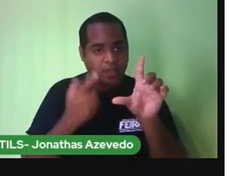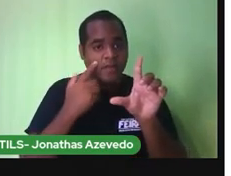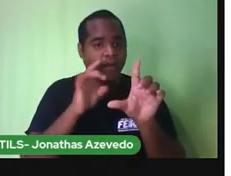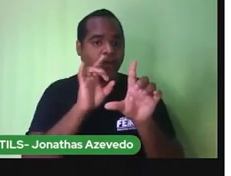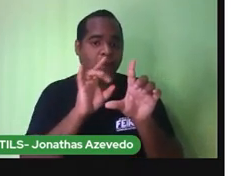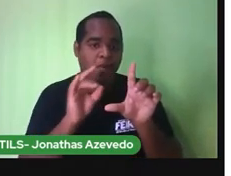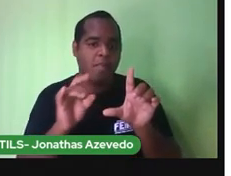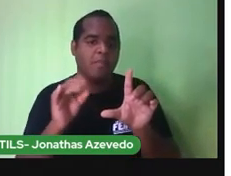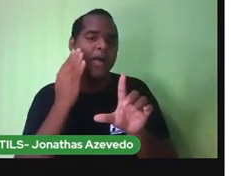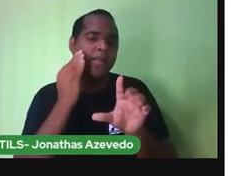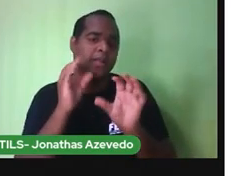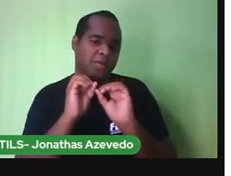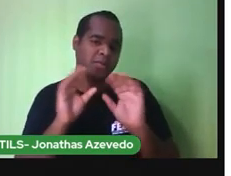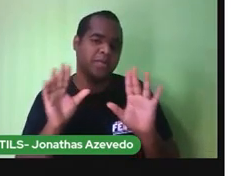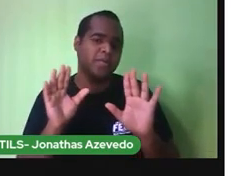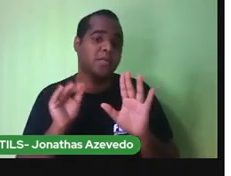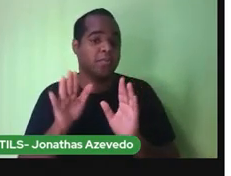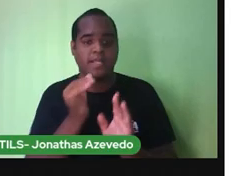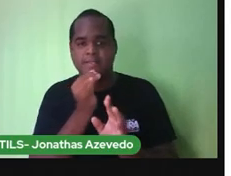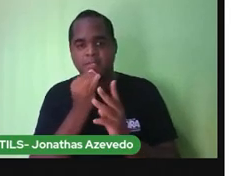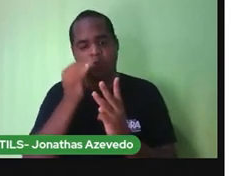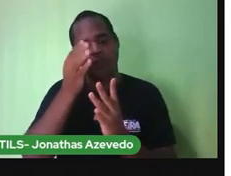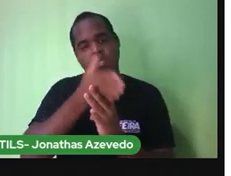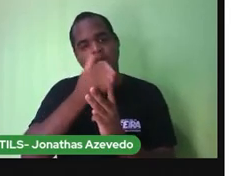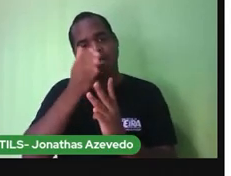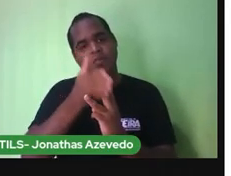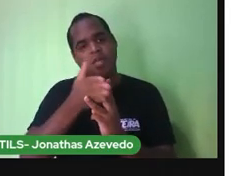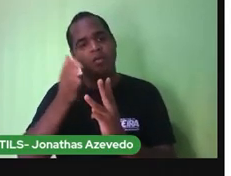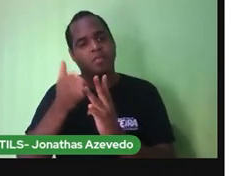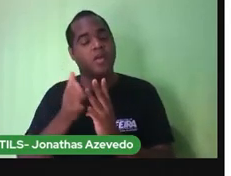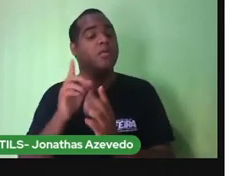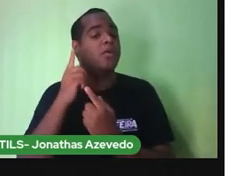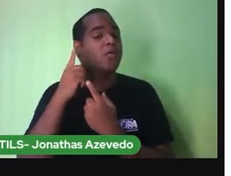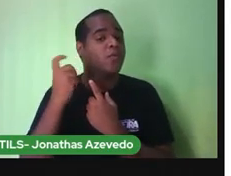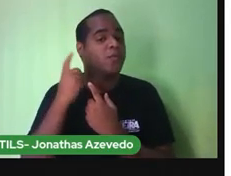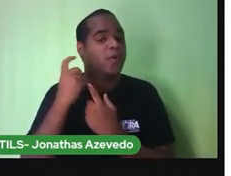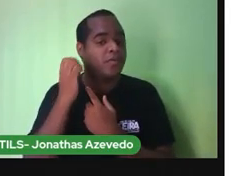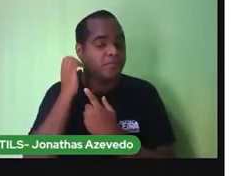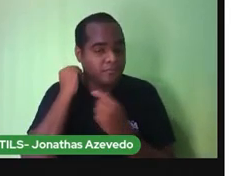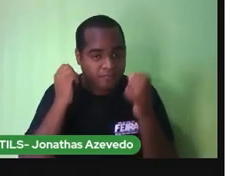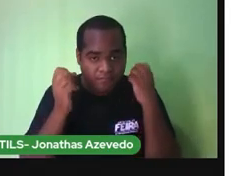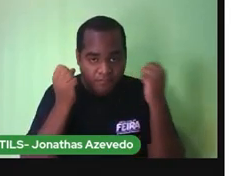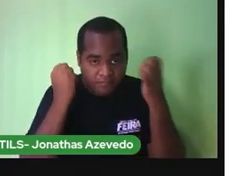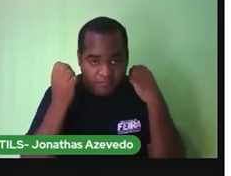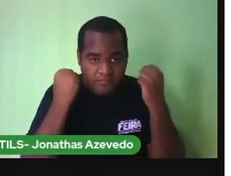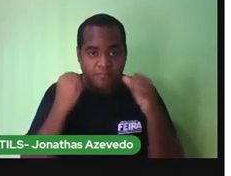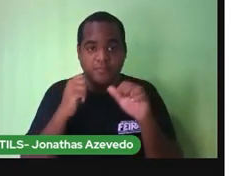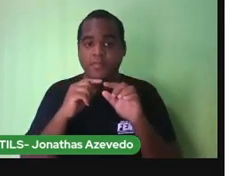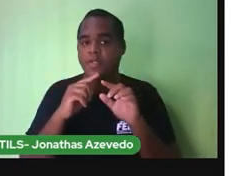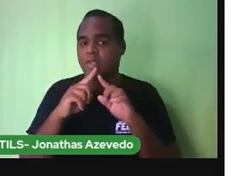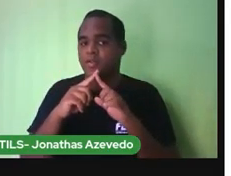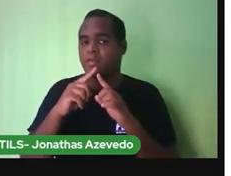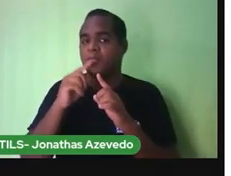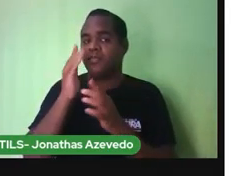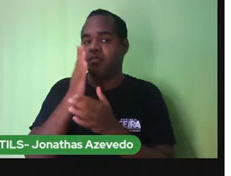a sílaba é importante a gente desenvolveu ouvir quando a gente fala a palavra